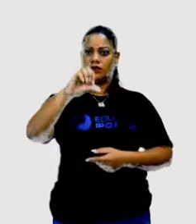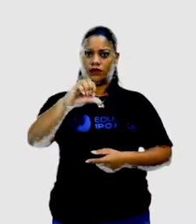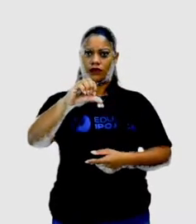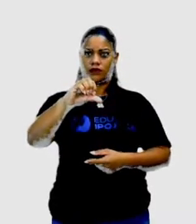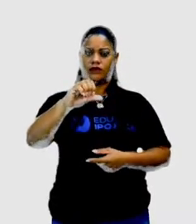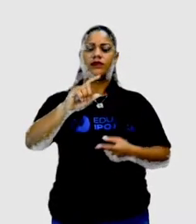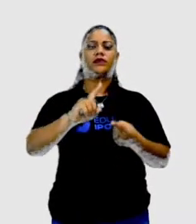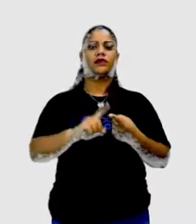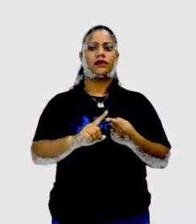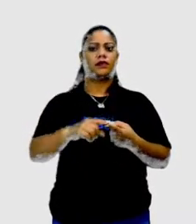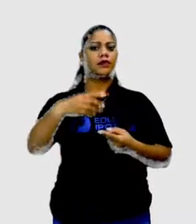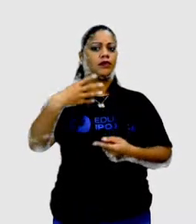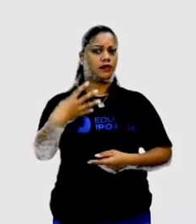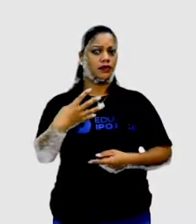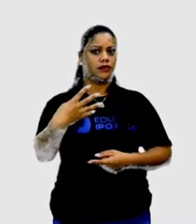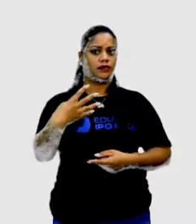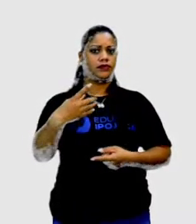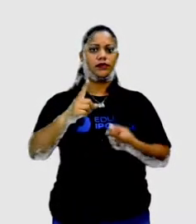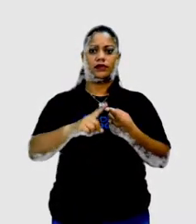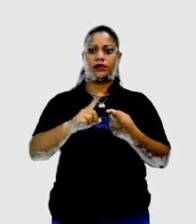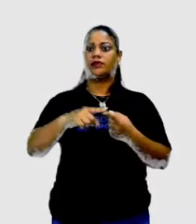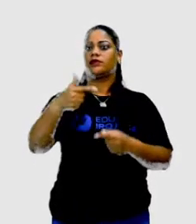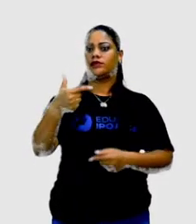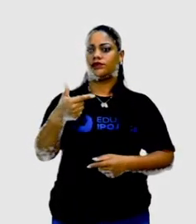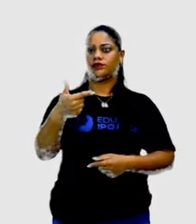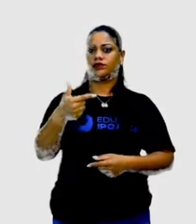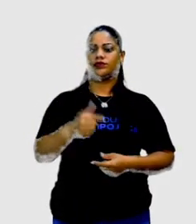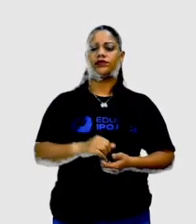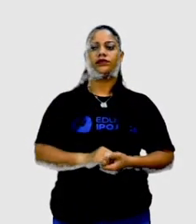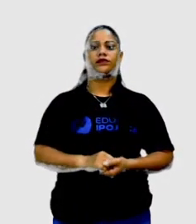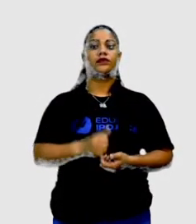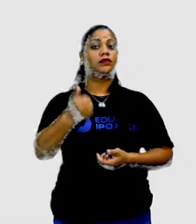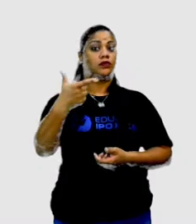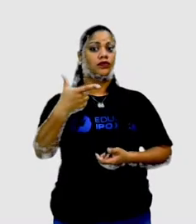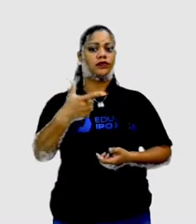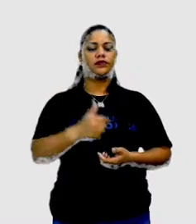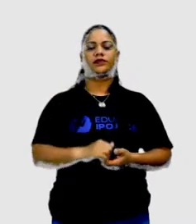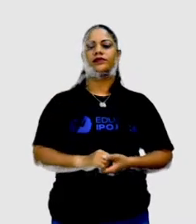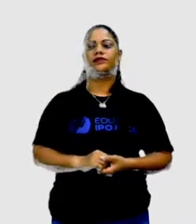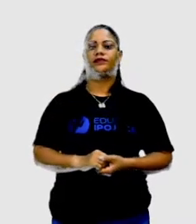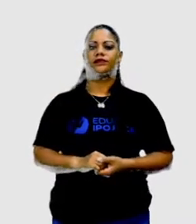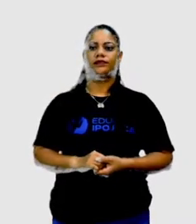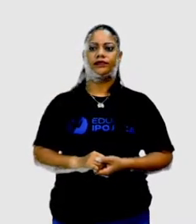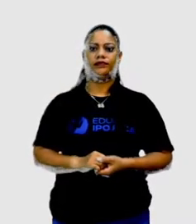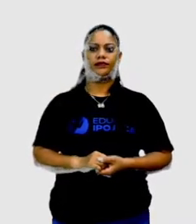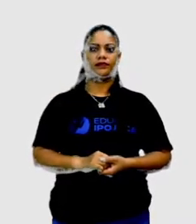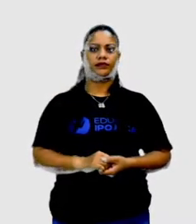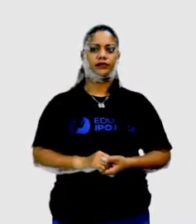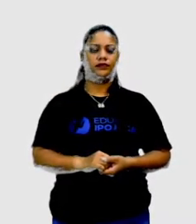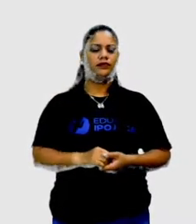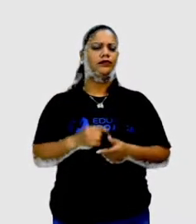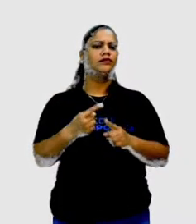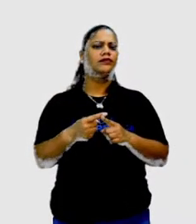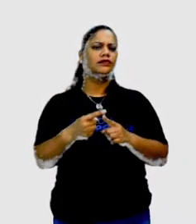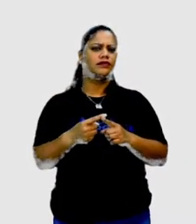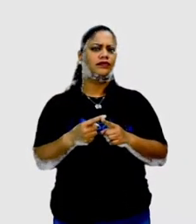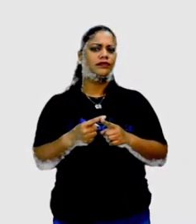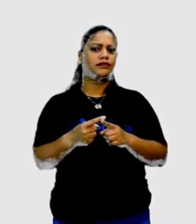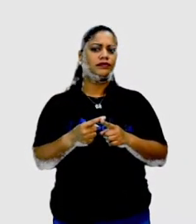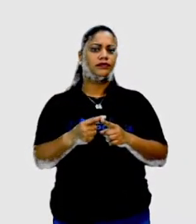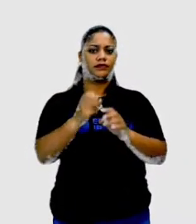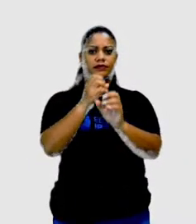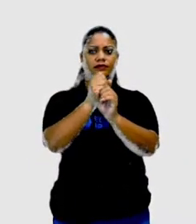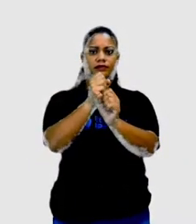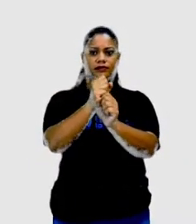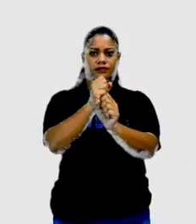9, por 4 e por 12. Certo? Isso aconteceu por quê? Porque a soma